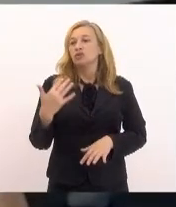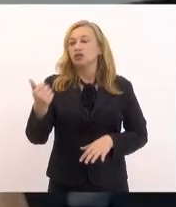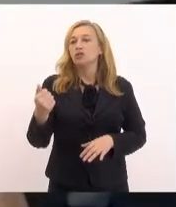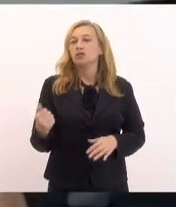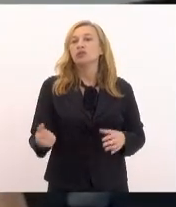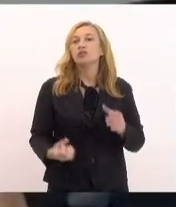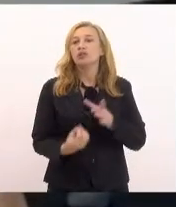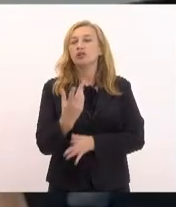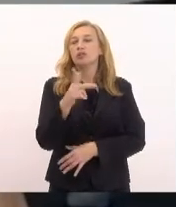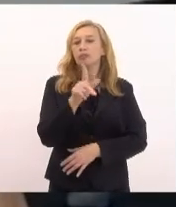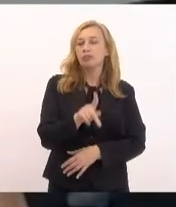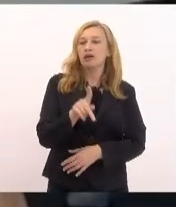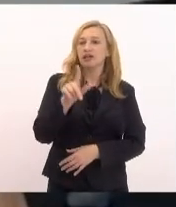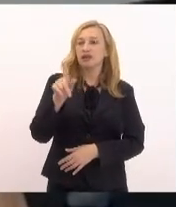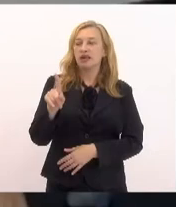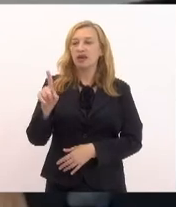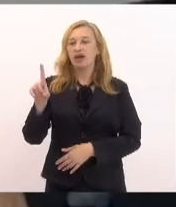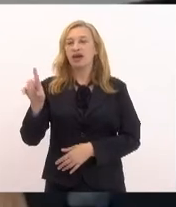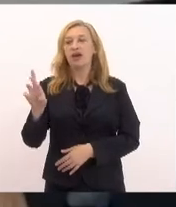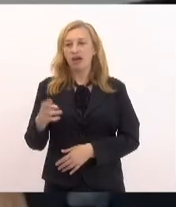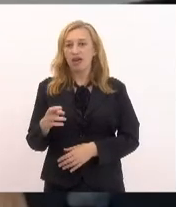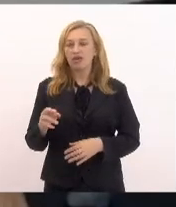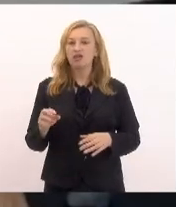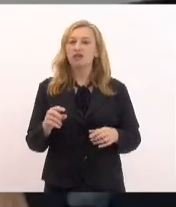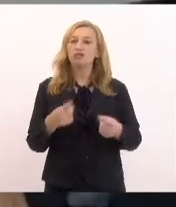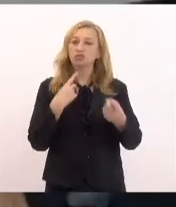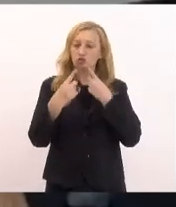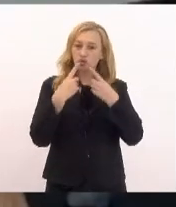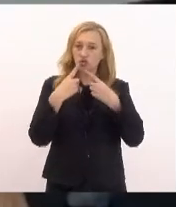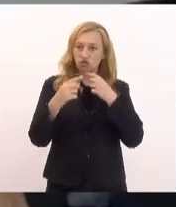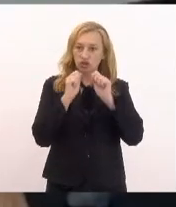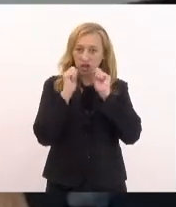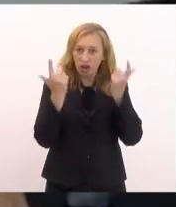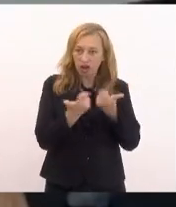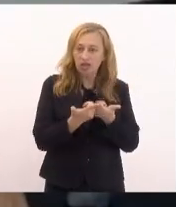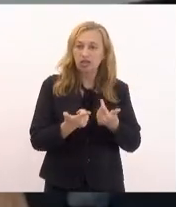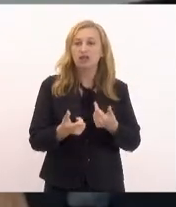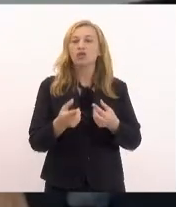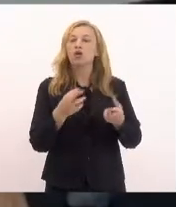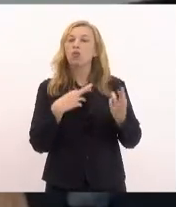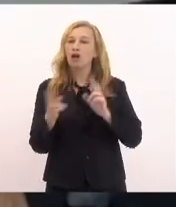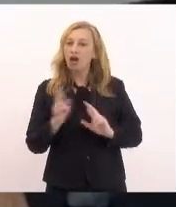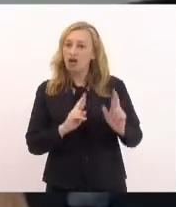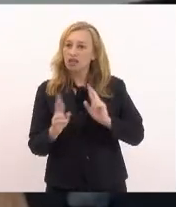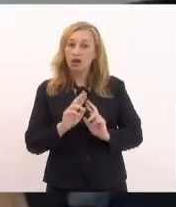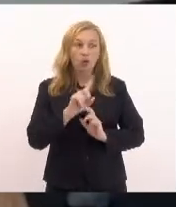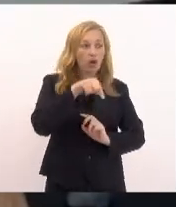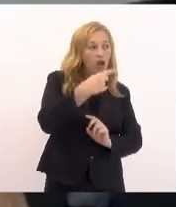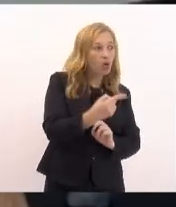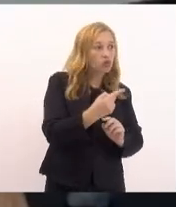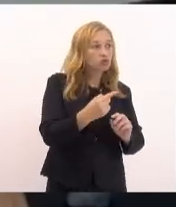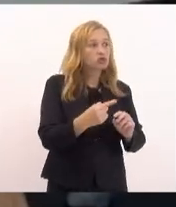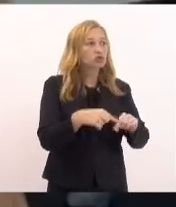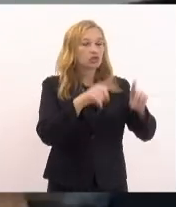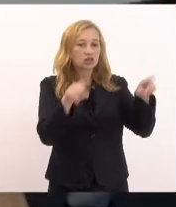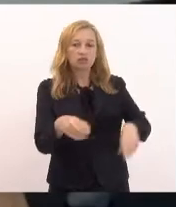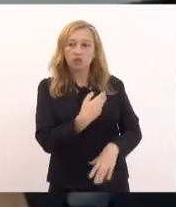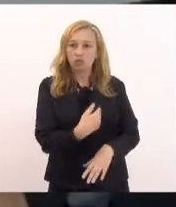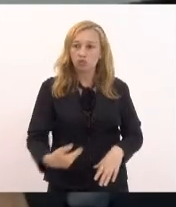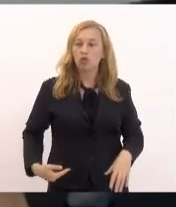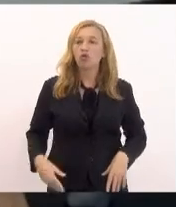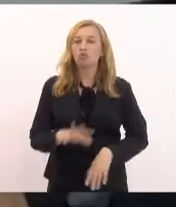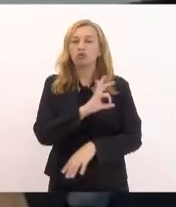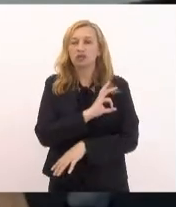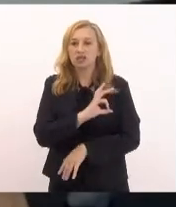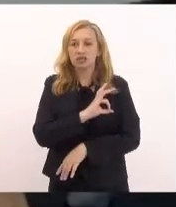PDL, e vamos fazer esse debate com a Assembleia. Tenho certeza que a Assembleia, assim como em relação a outros servidores públicos estaduais, policiais,